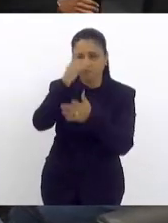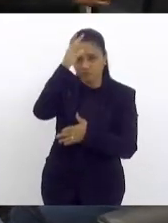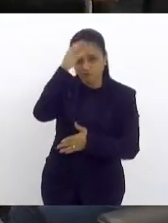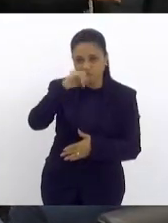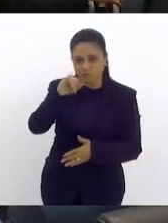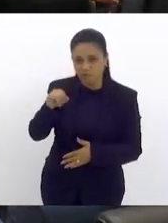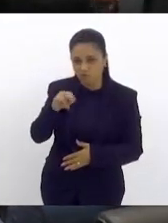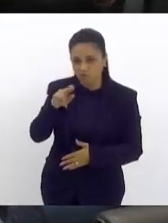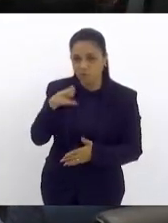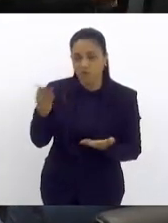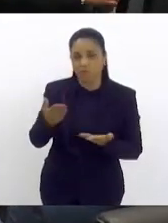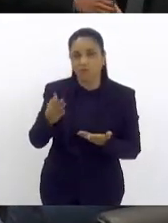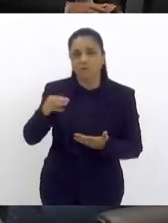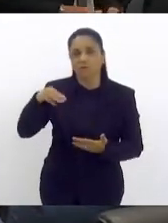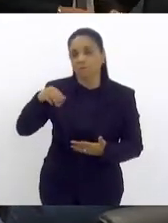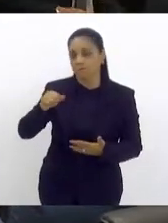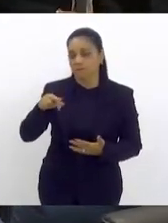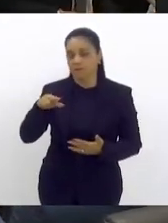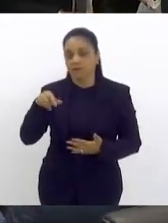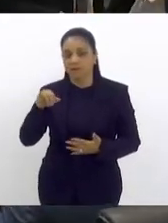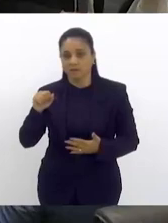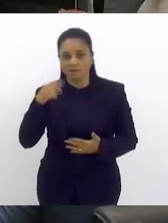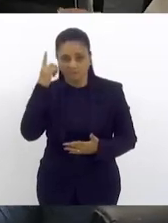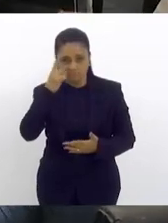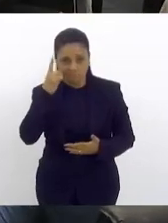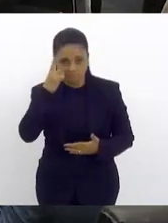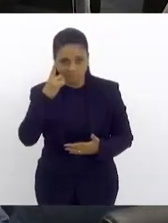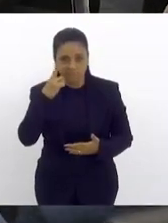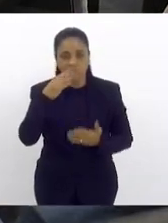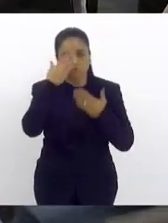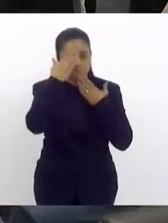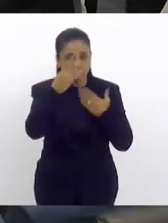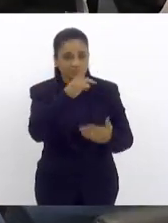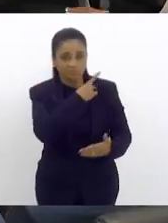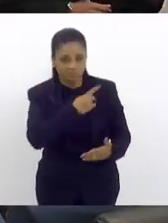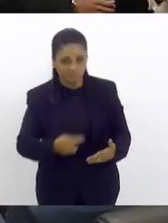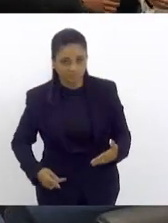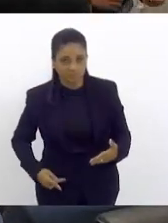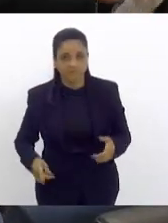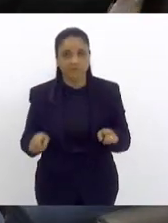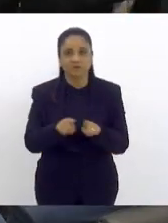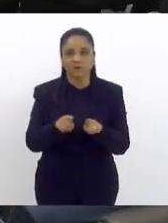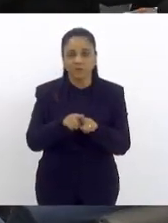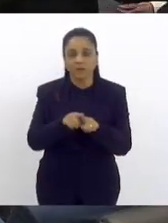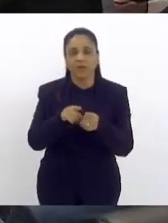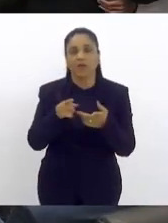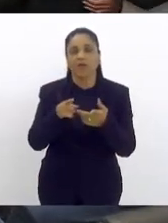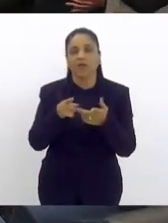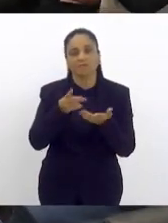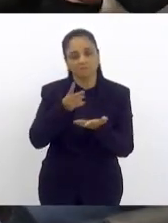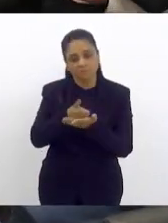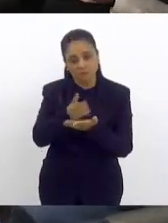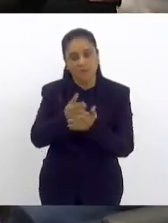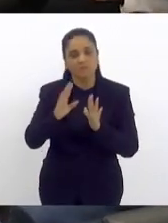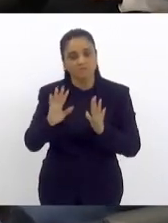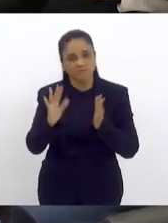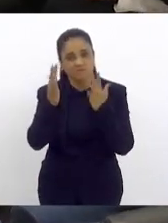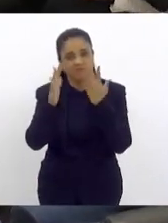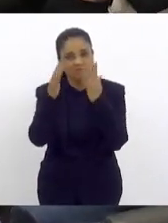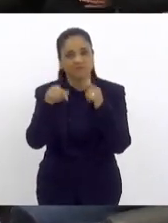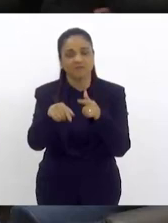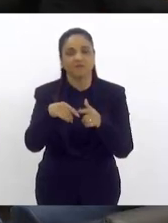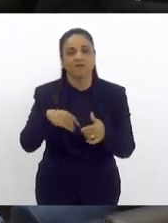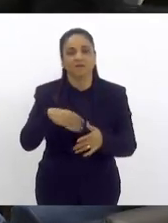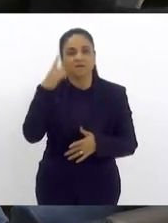MST Presidente também queria ir nessa linha de felicitar a